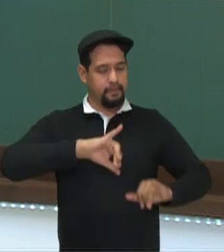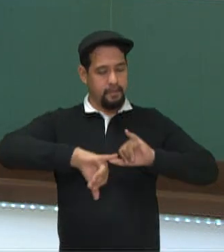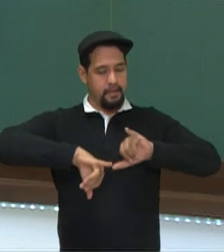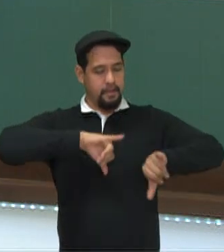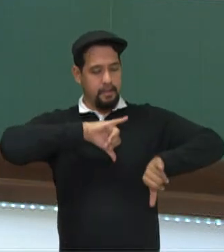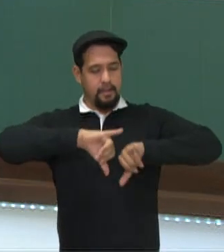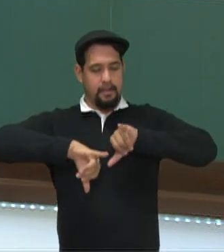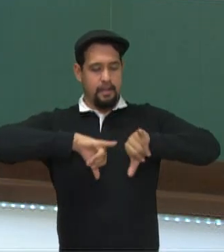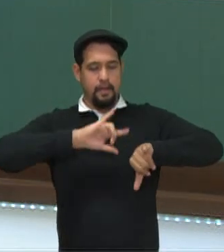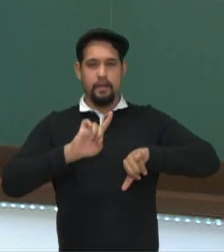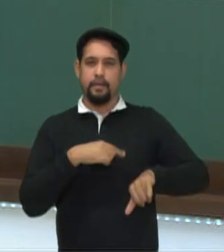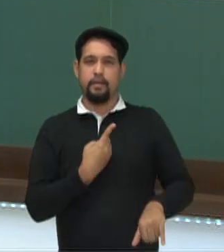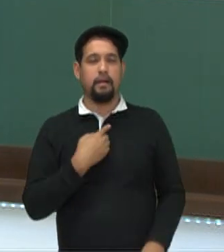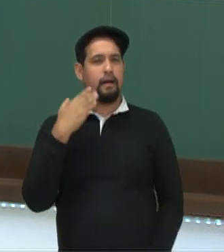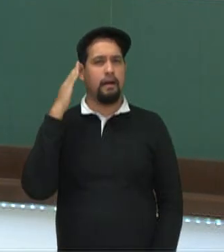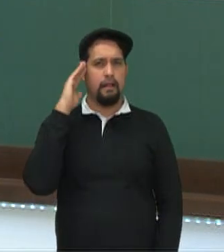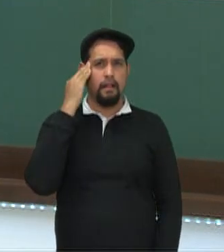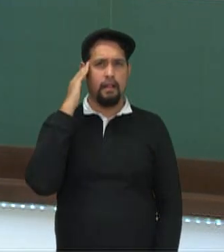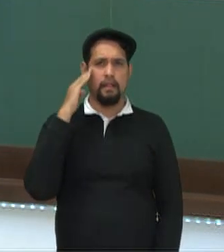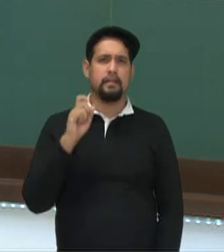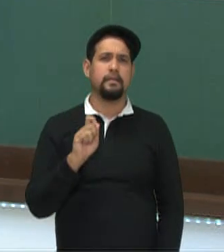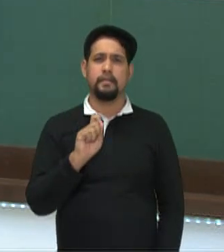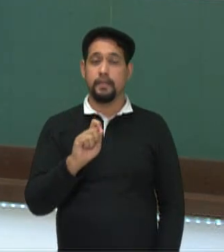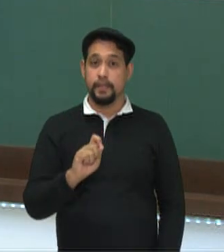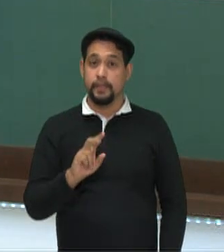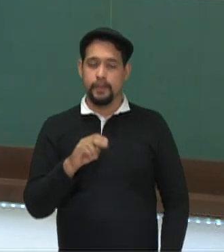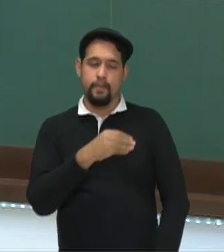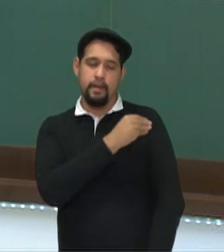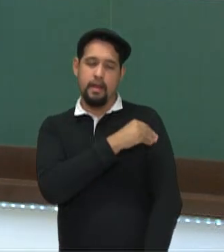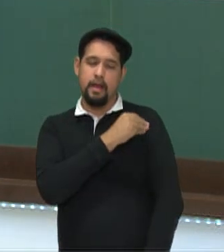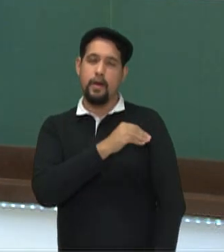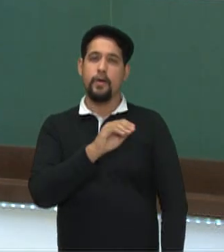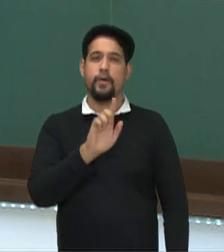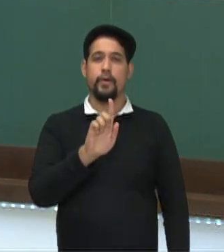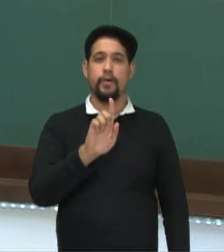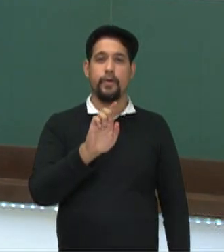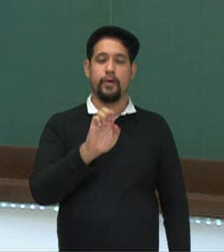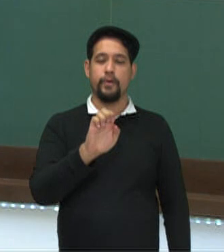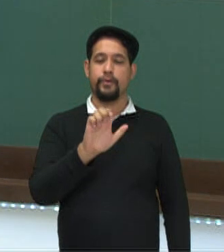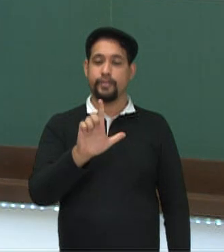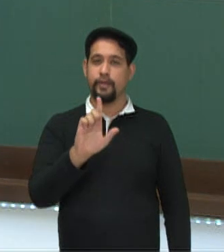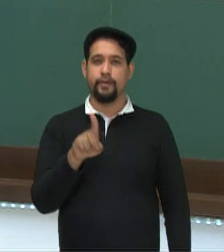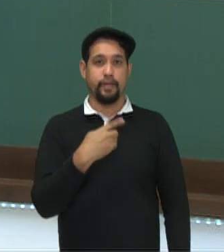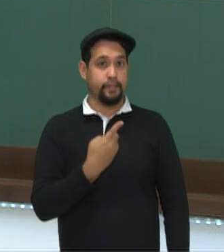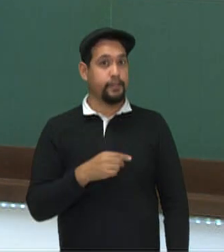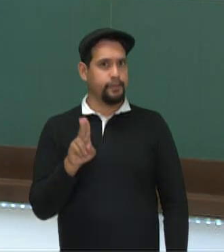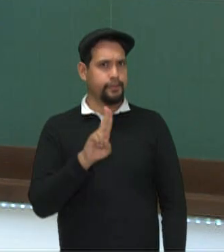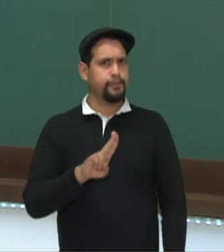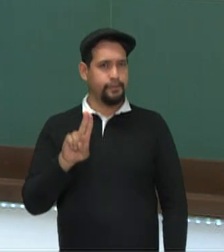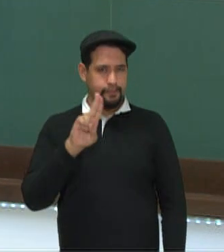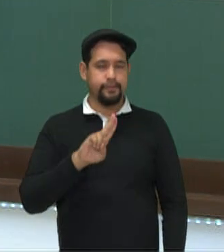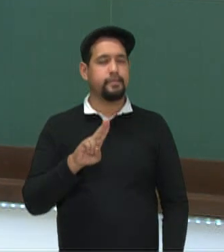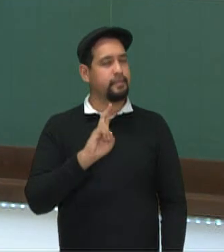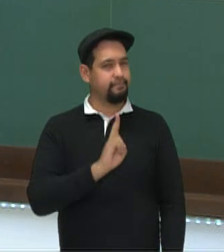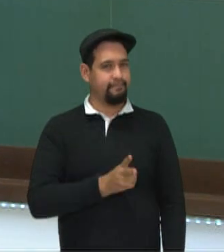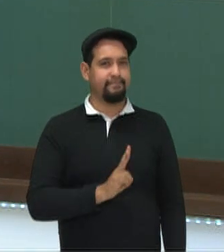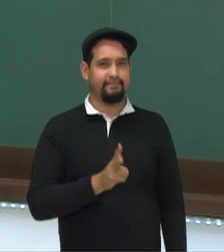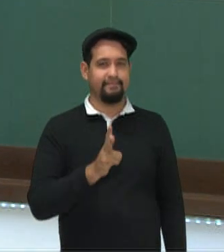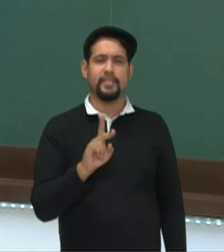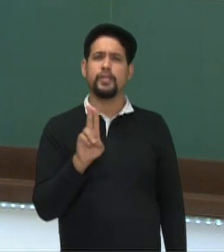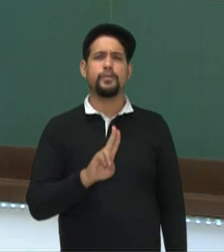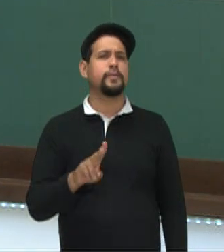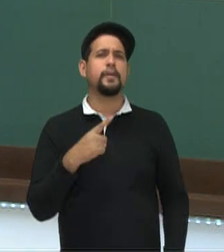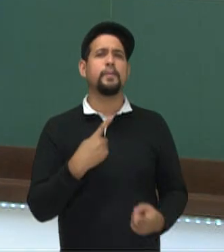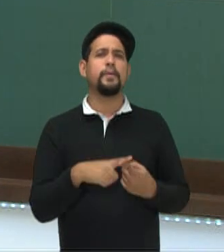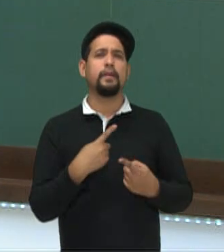para entender sobre o álcool em gel que nós muito utilizamos. Sim, nós utilizamos